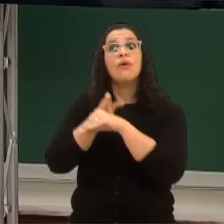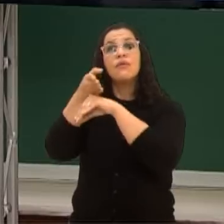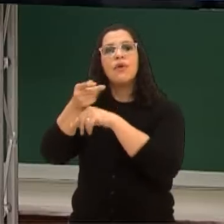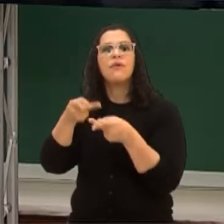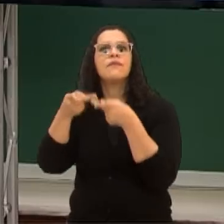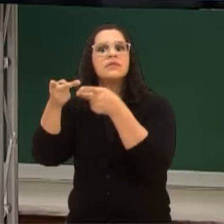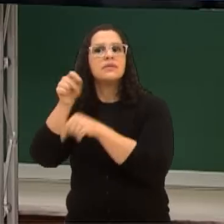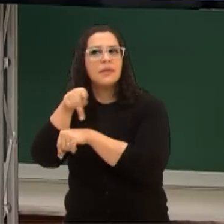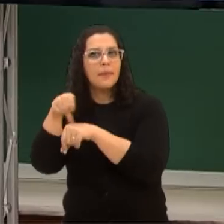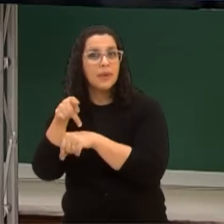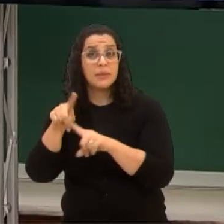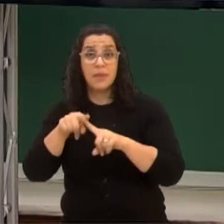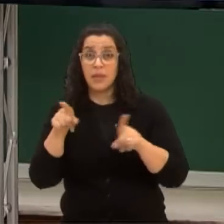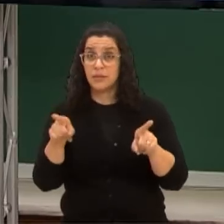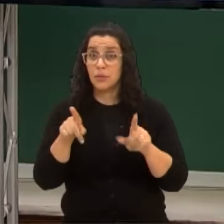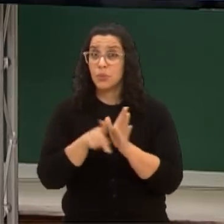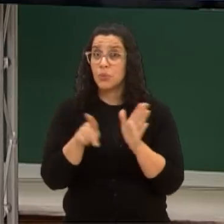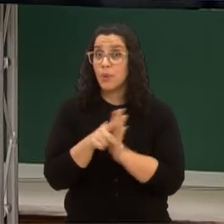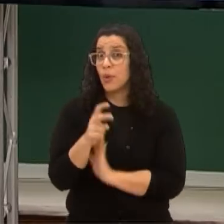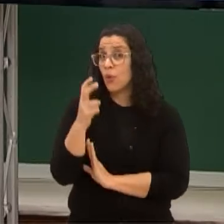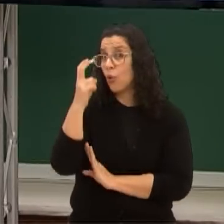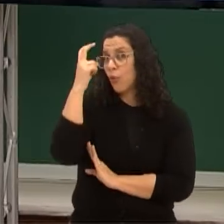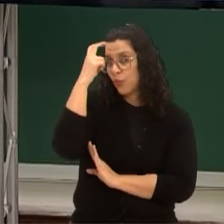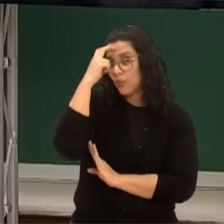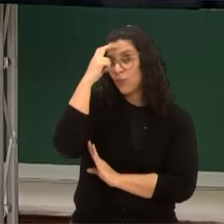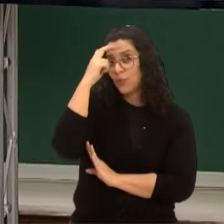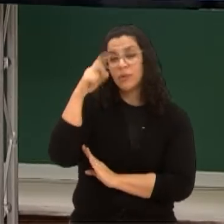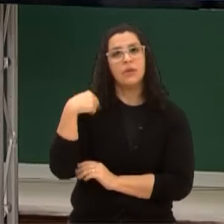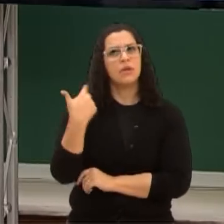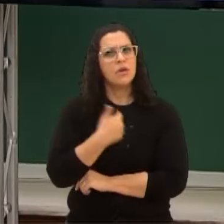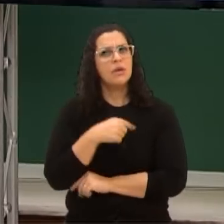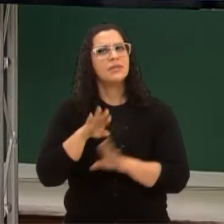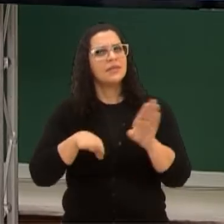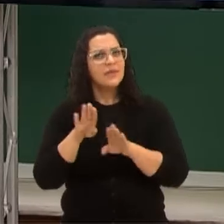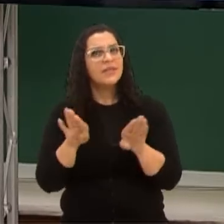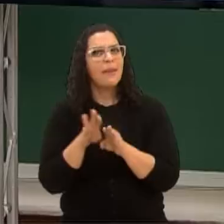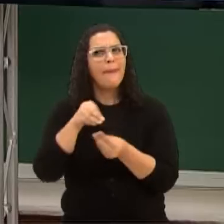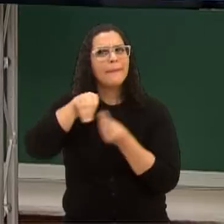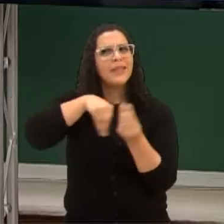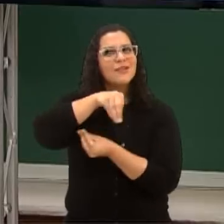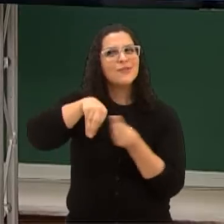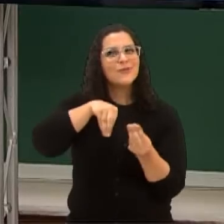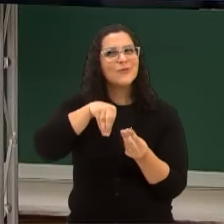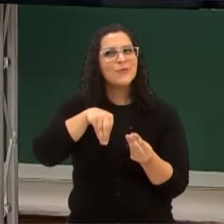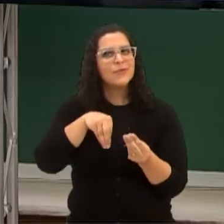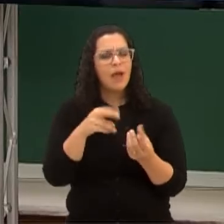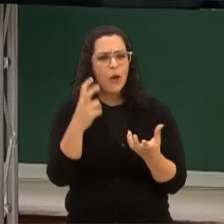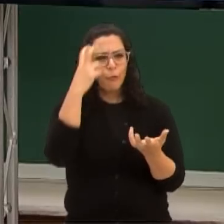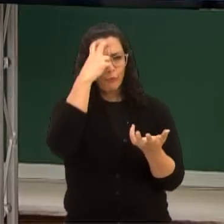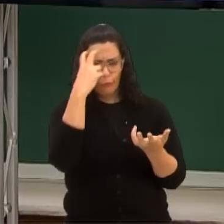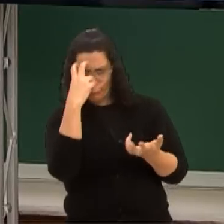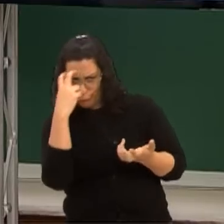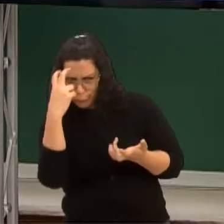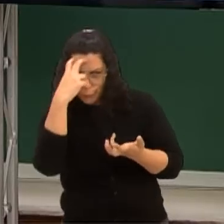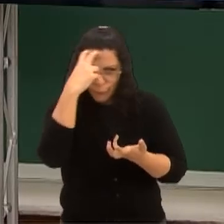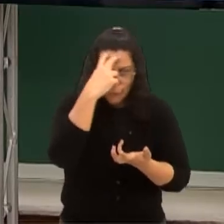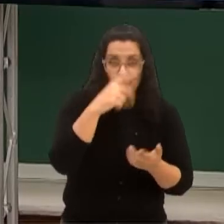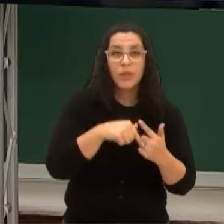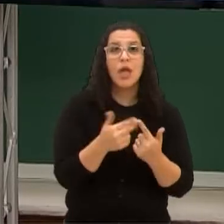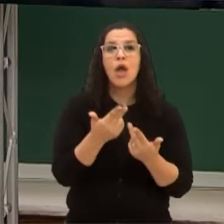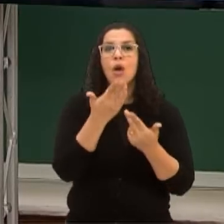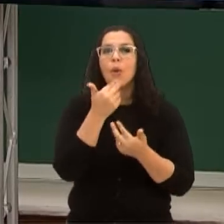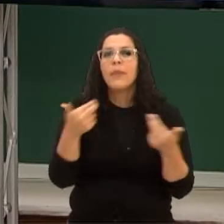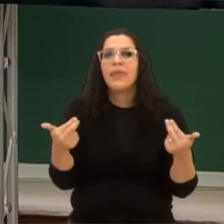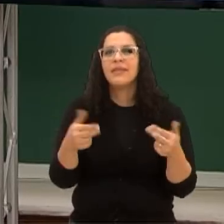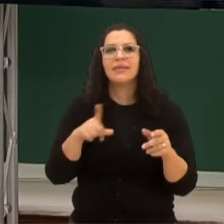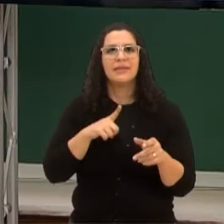Mas no ponto de vista cultural, muitas vezes a gente acaba se misturando, porque a gente come os mesmos tipos